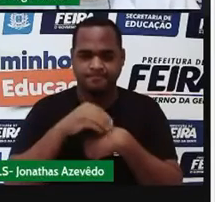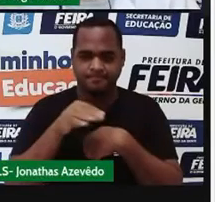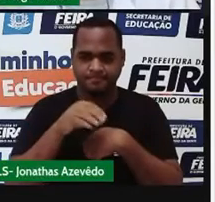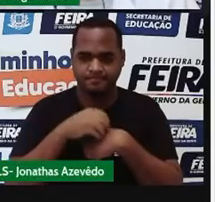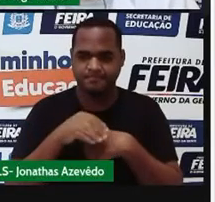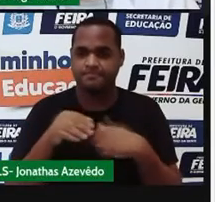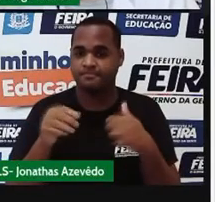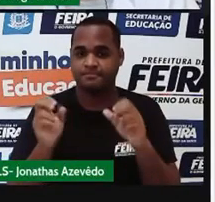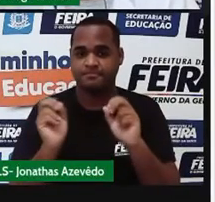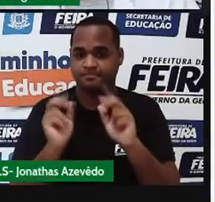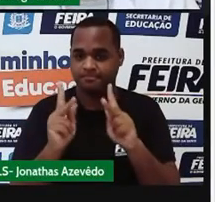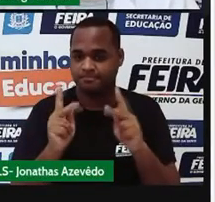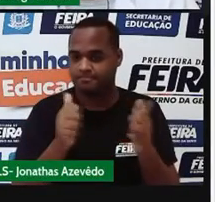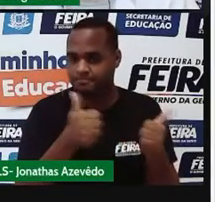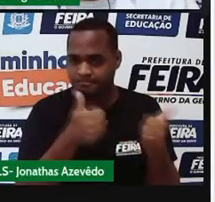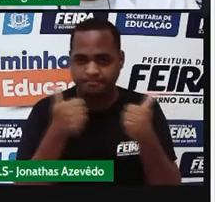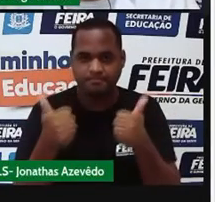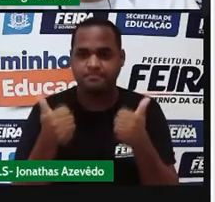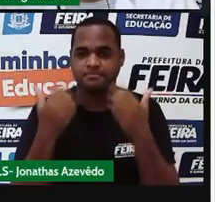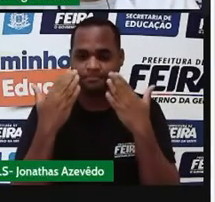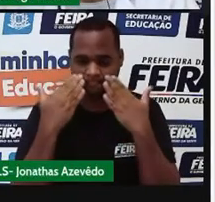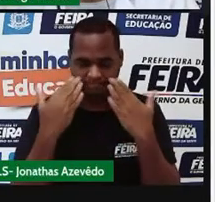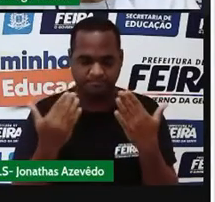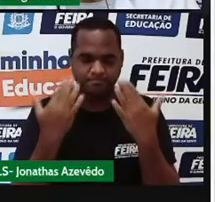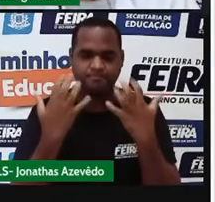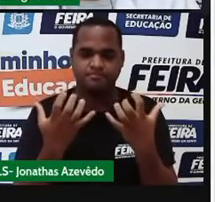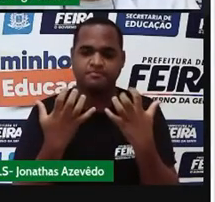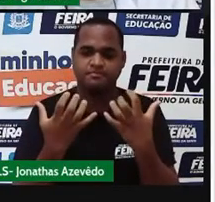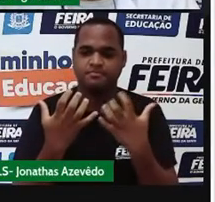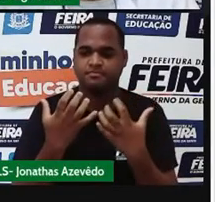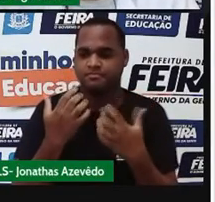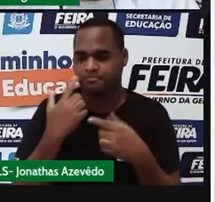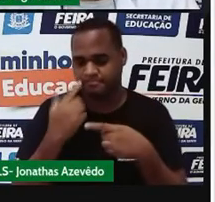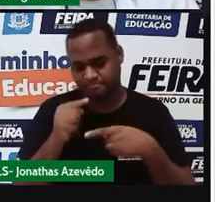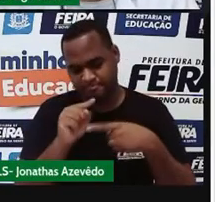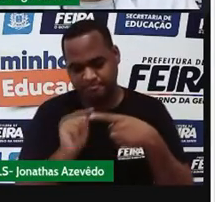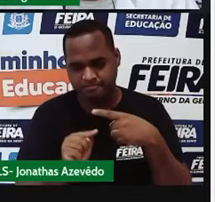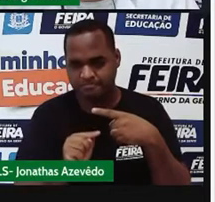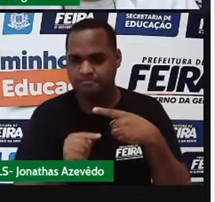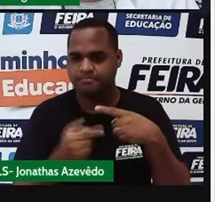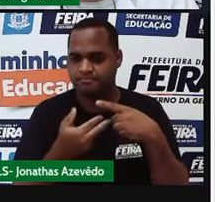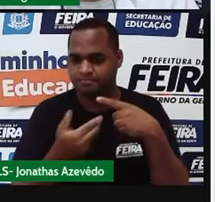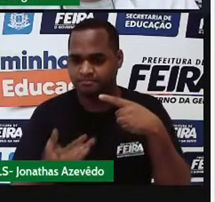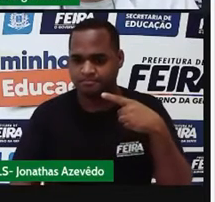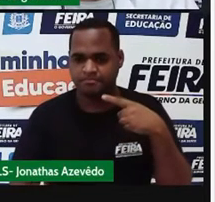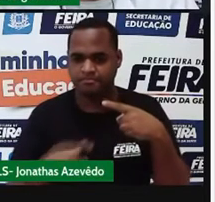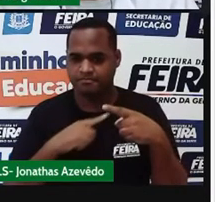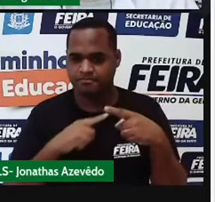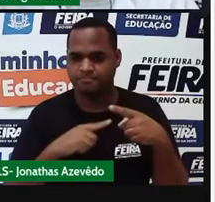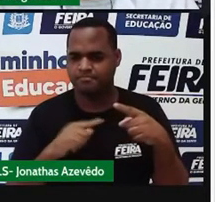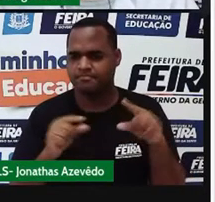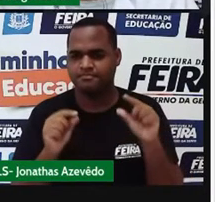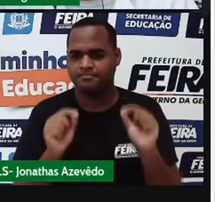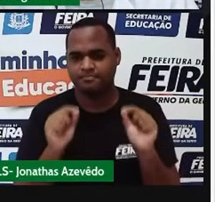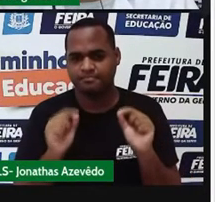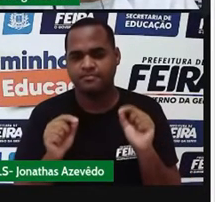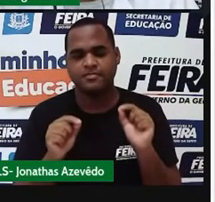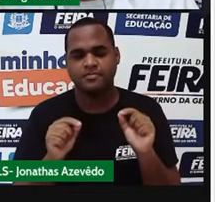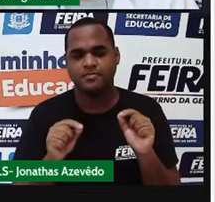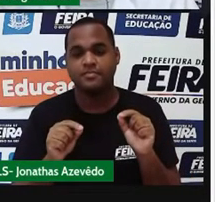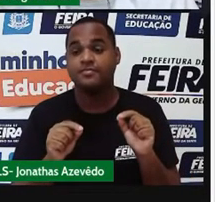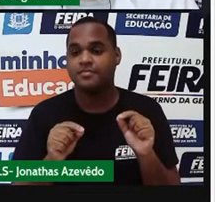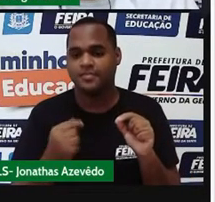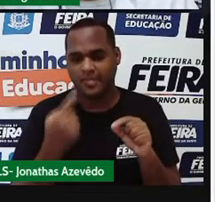o que eu quero mostrar para você algumas frações né frações são esses números vinhos aqui né Essa